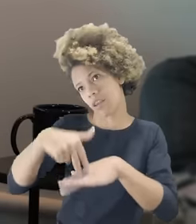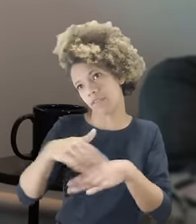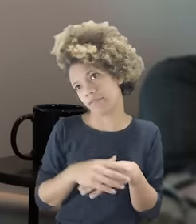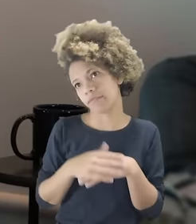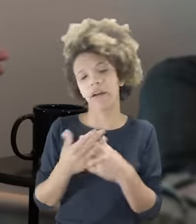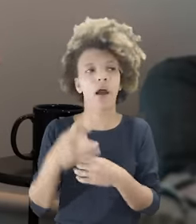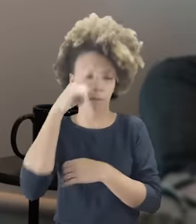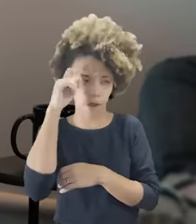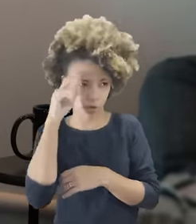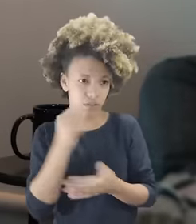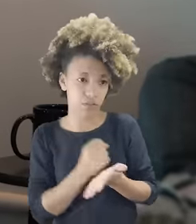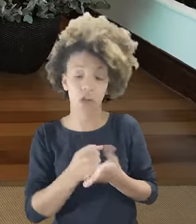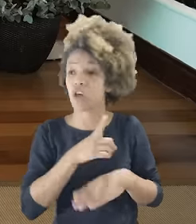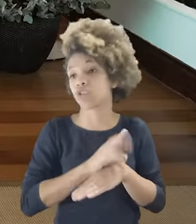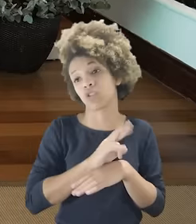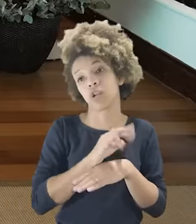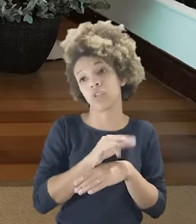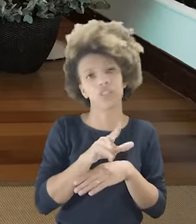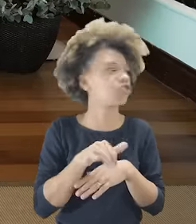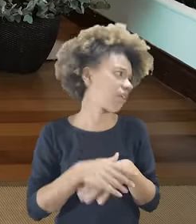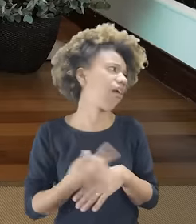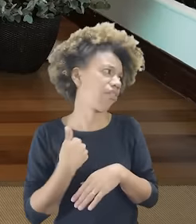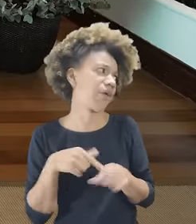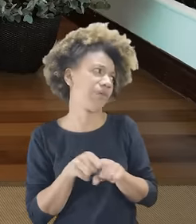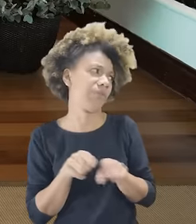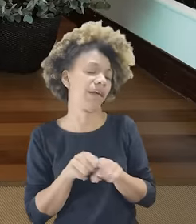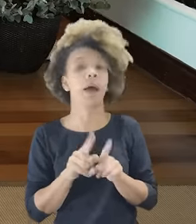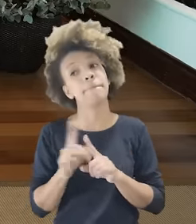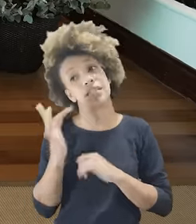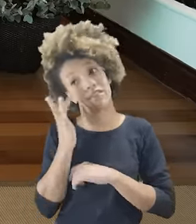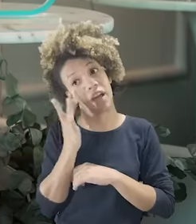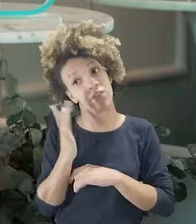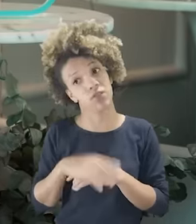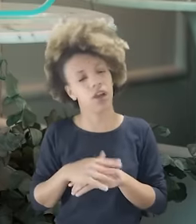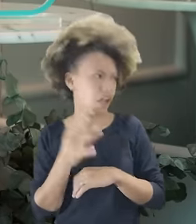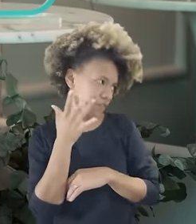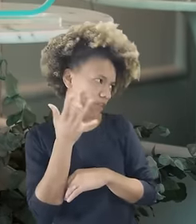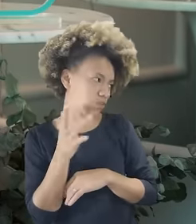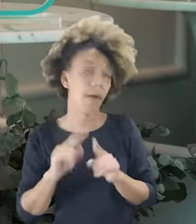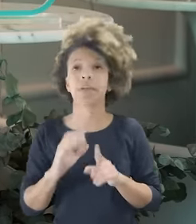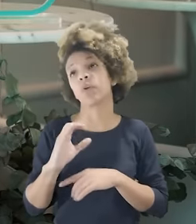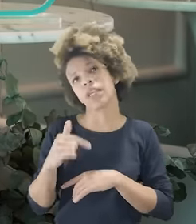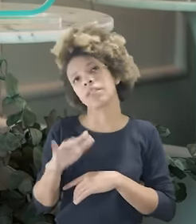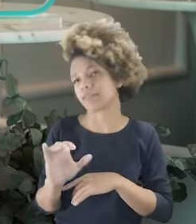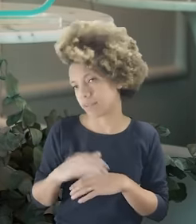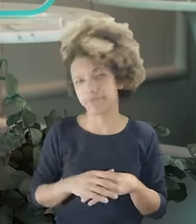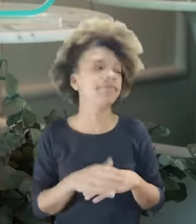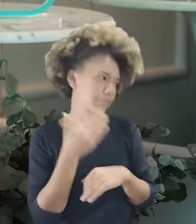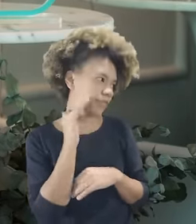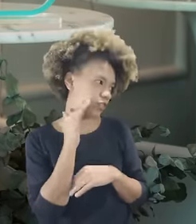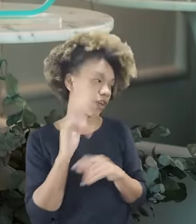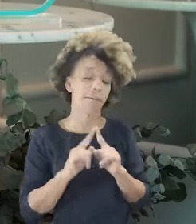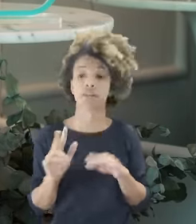agência né Por exemplo Ah vou contratar umas mulheres vou levar Rosana não mas é mais fácil agora tipo assim é mais fácil é o cara não sei que você tem uma